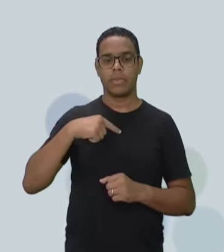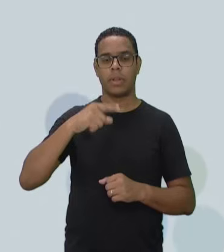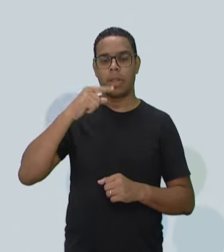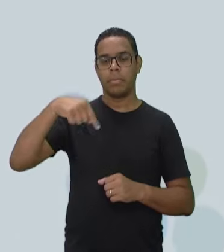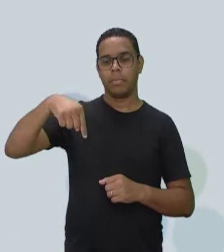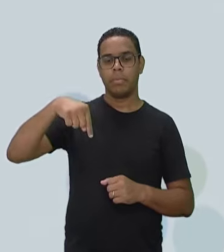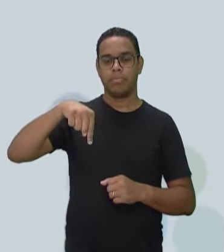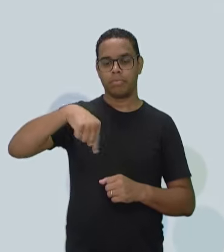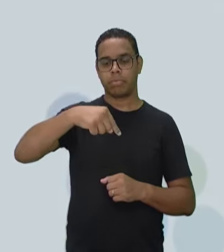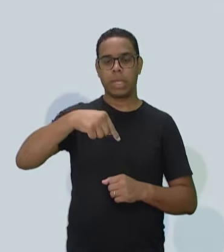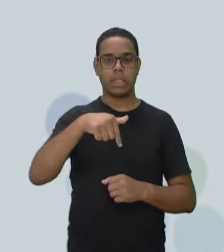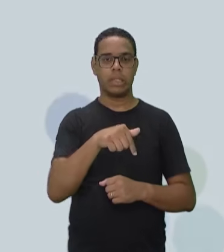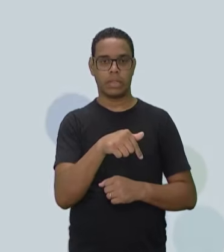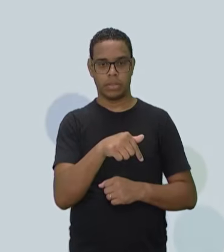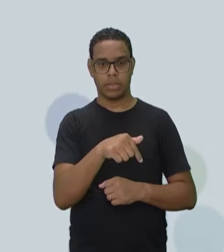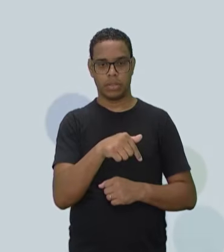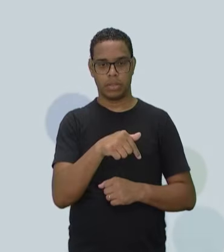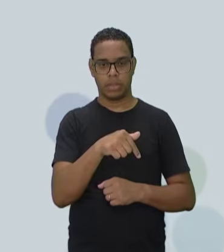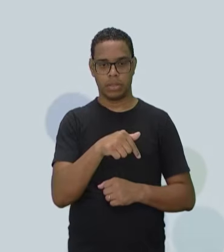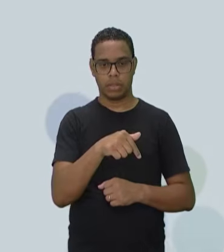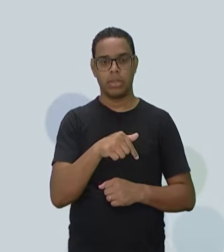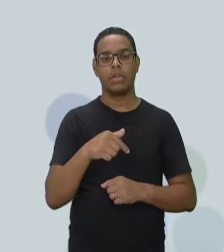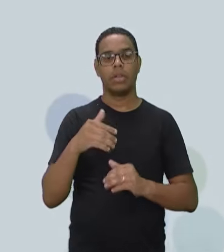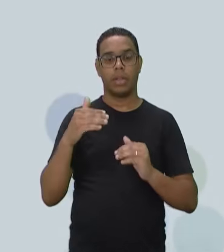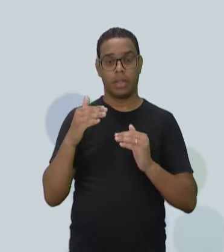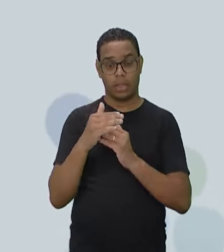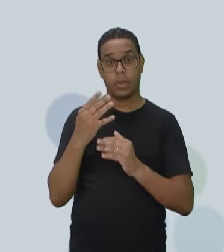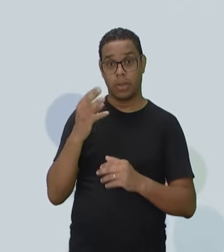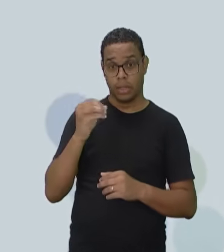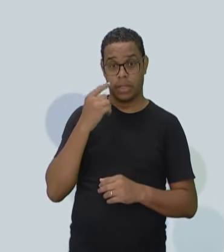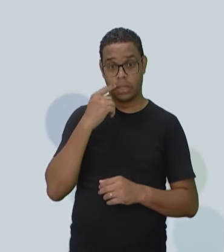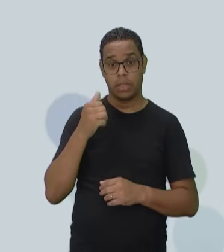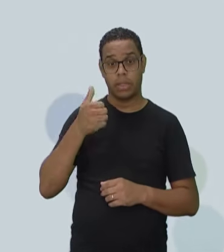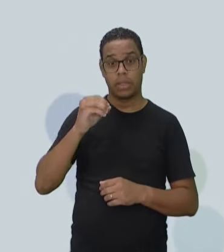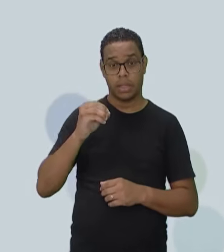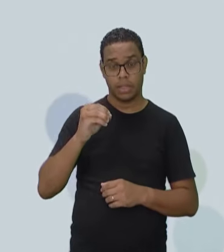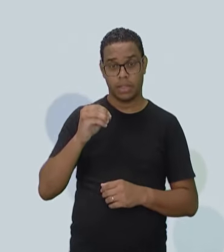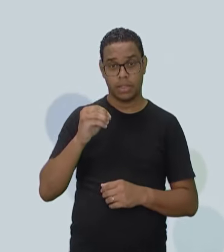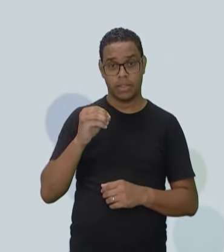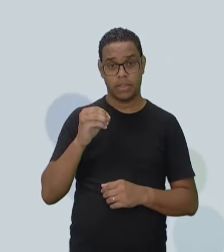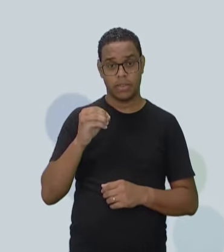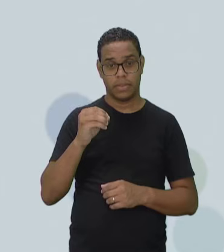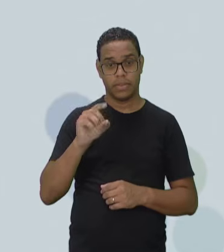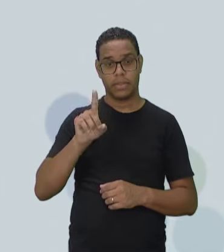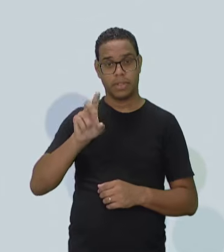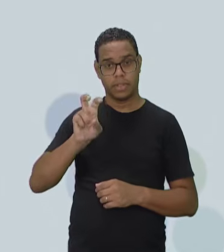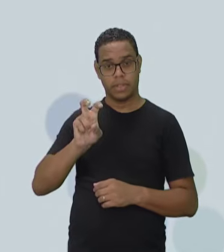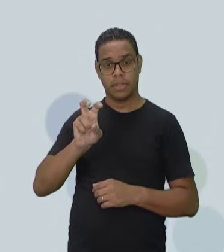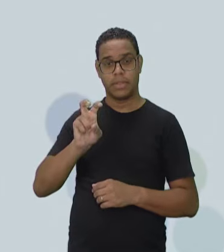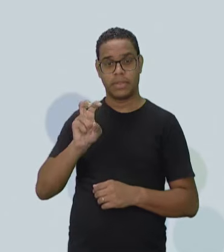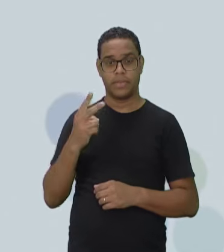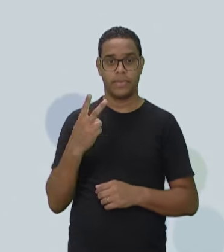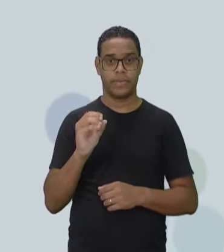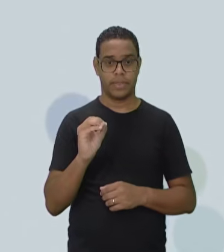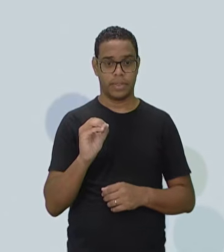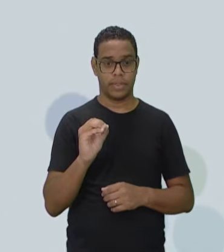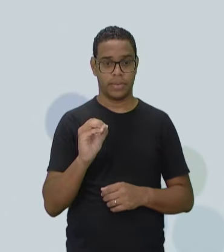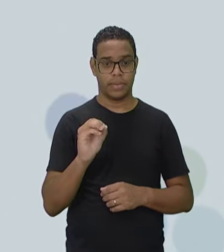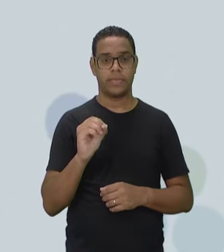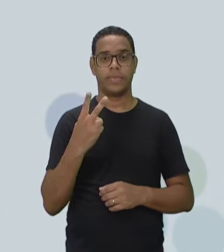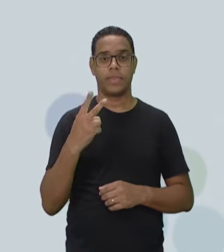foi para o 7. Eu vou andar até chegar às 8h40. 10, 15,